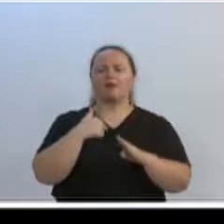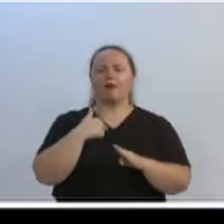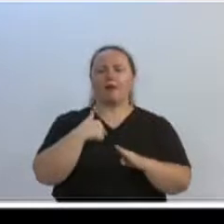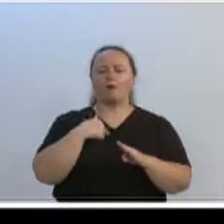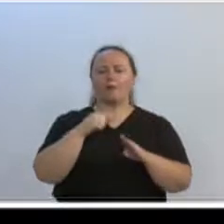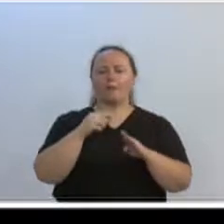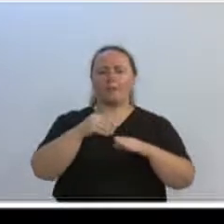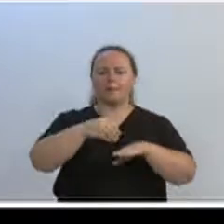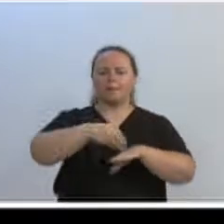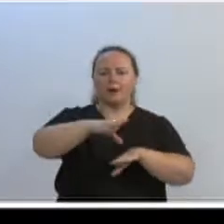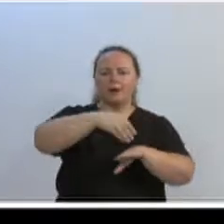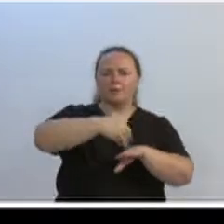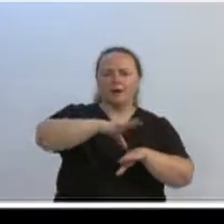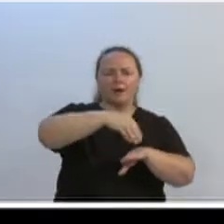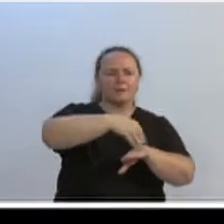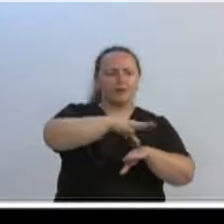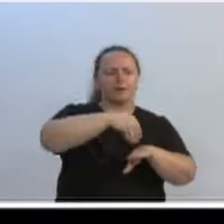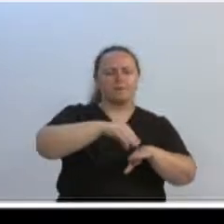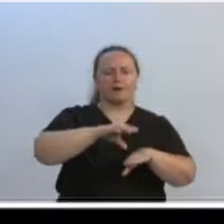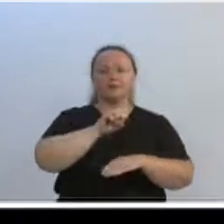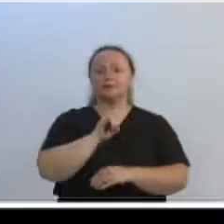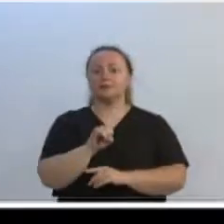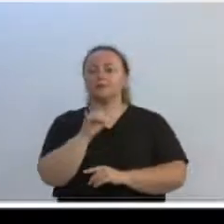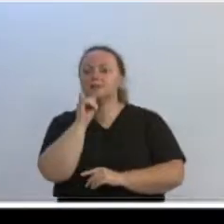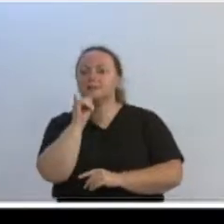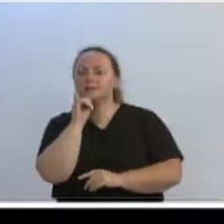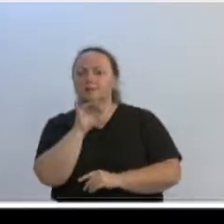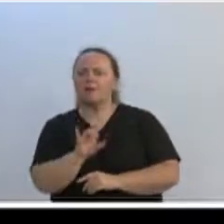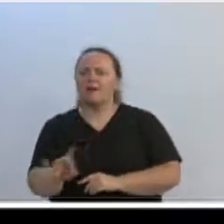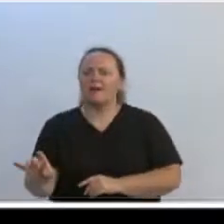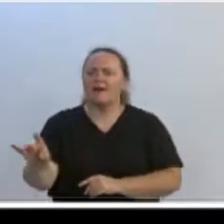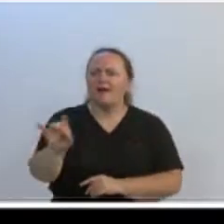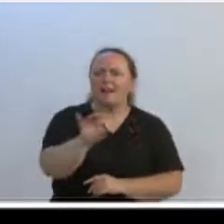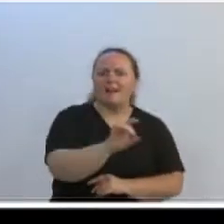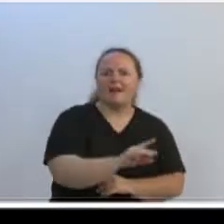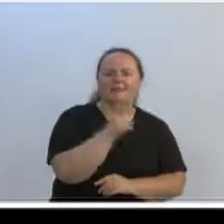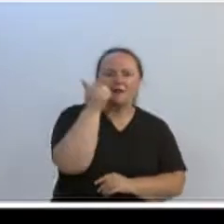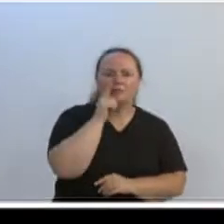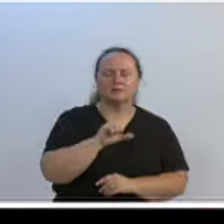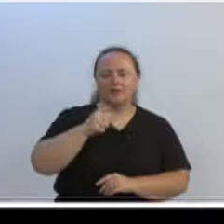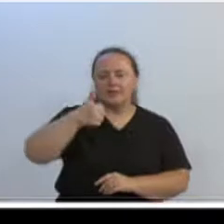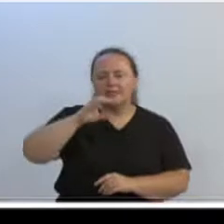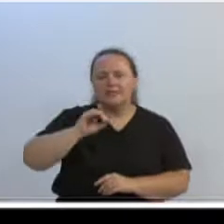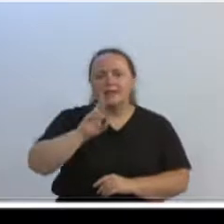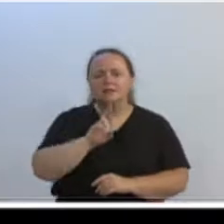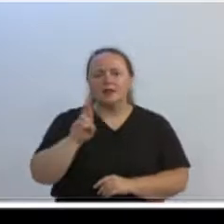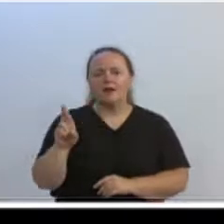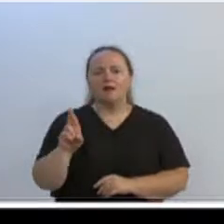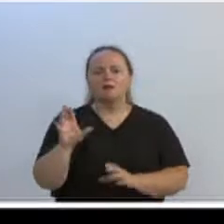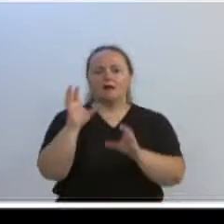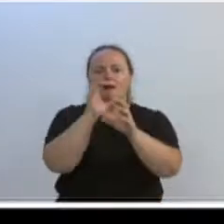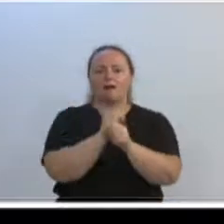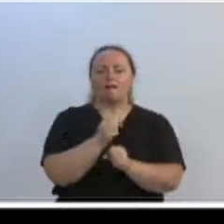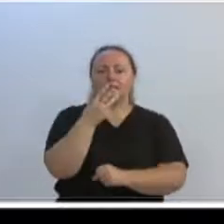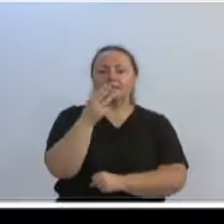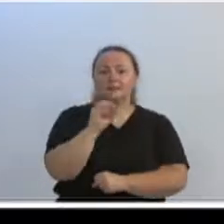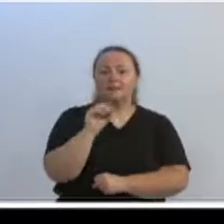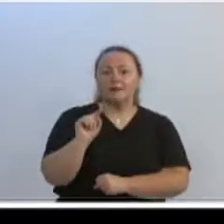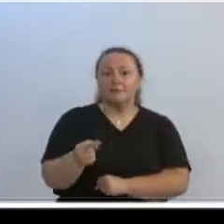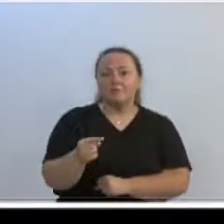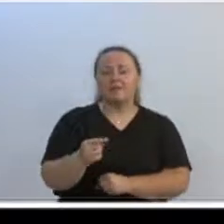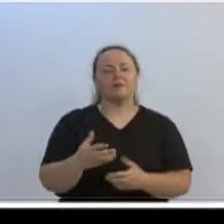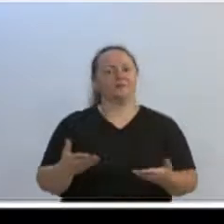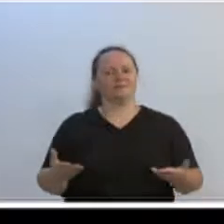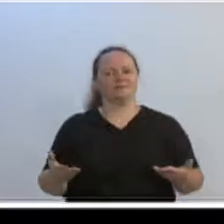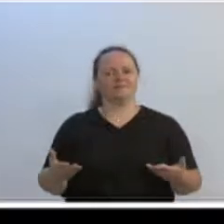a multiplicação se cada uma conseguiu 10 reais a mais 30 mil reais faço a mesma coisa vocês multiplicação tenho